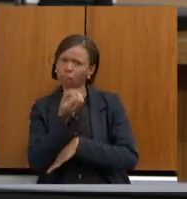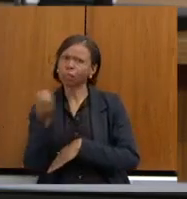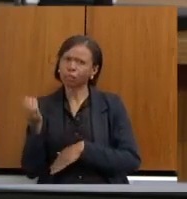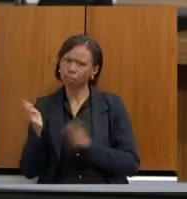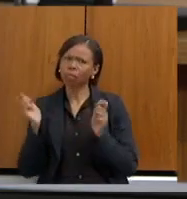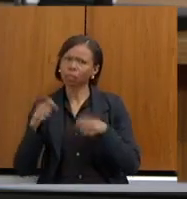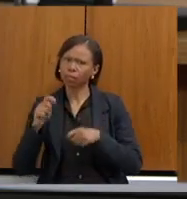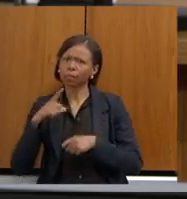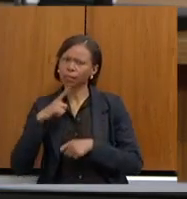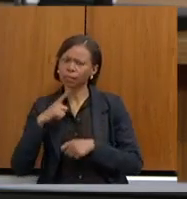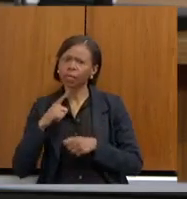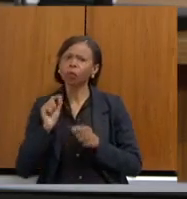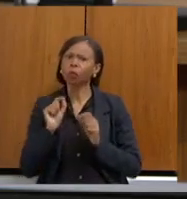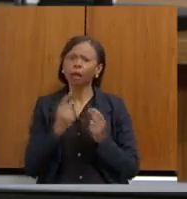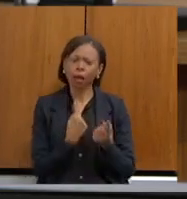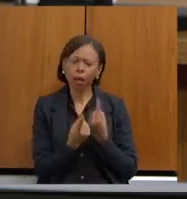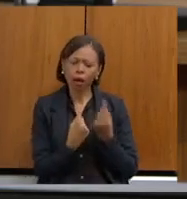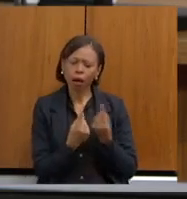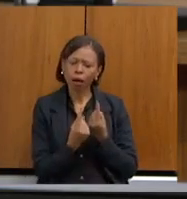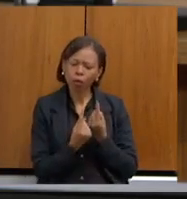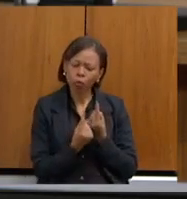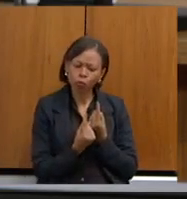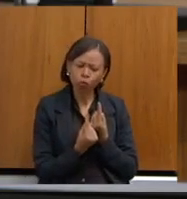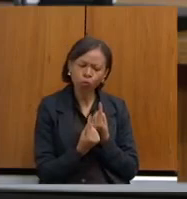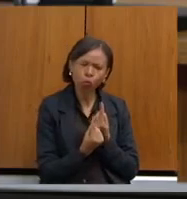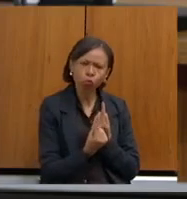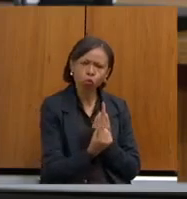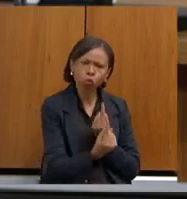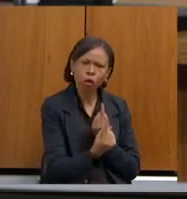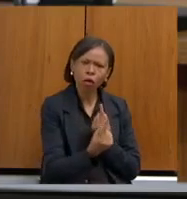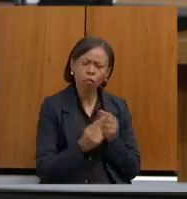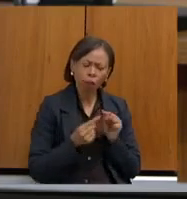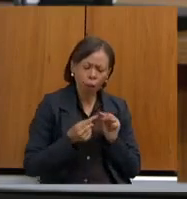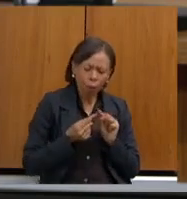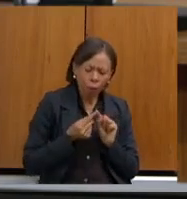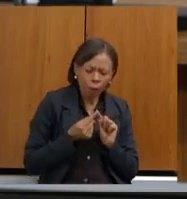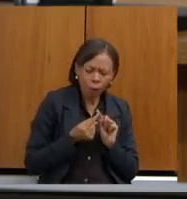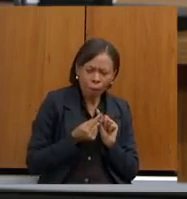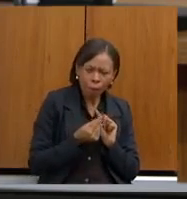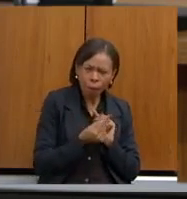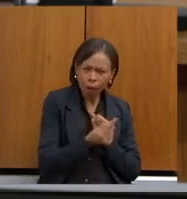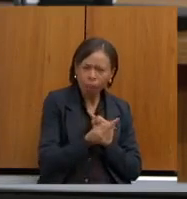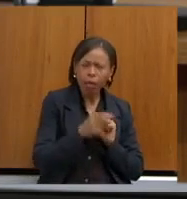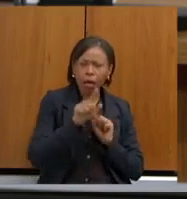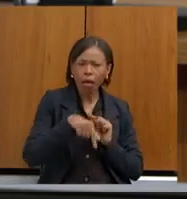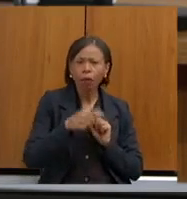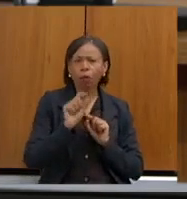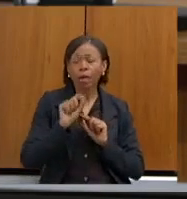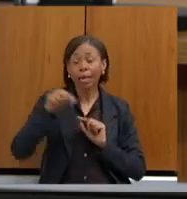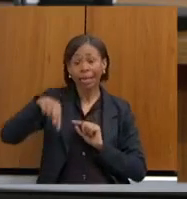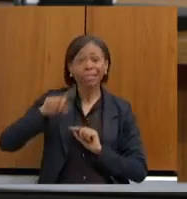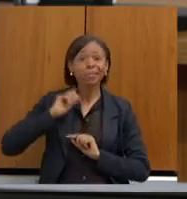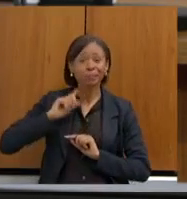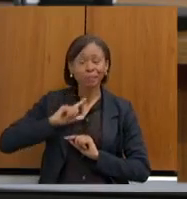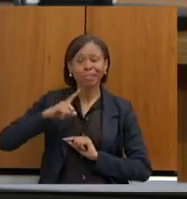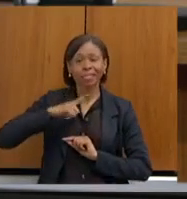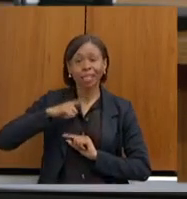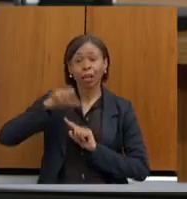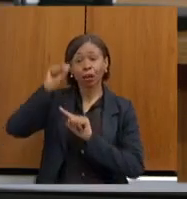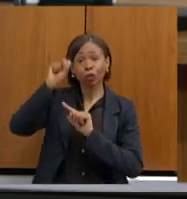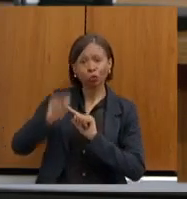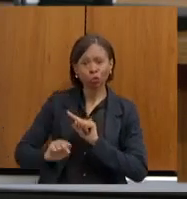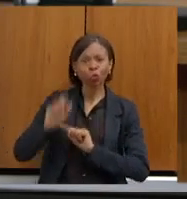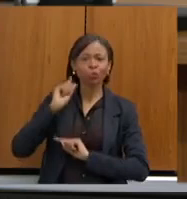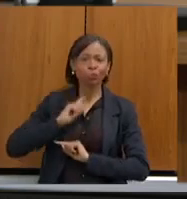percursos e Minas Gerais já tem a sua primeira shortline que a ferrovia Sul mineira que vai operar